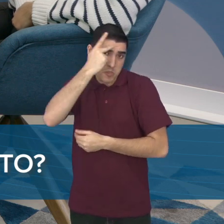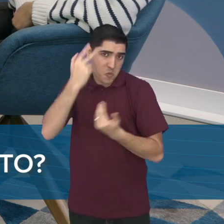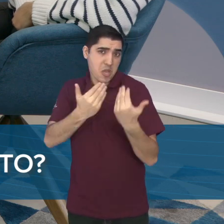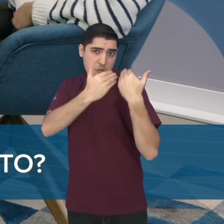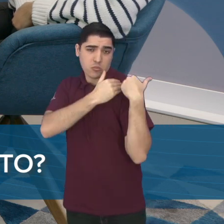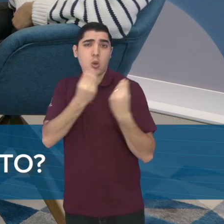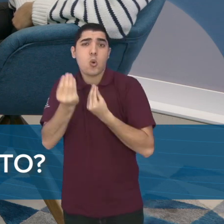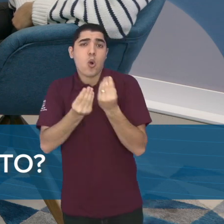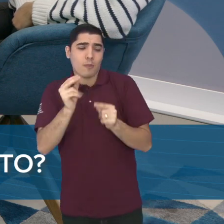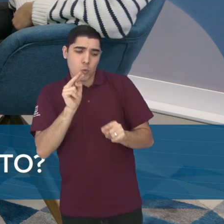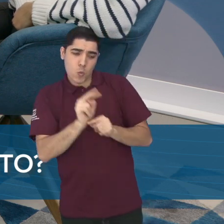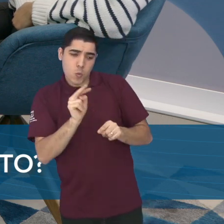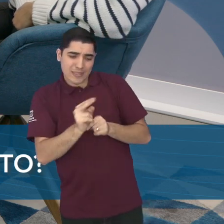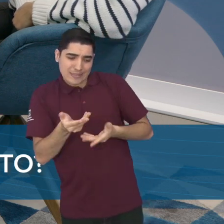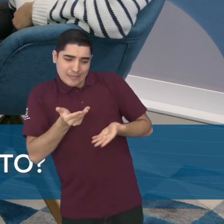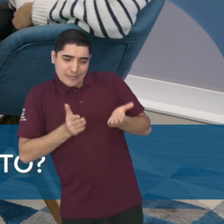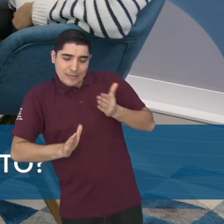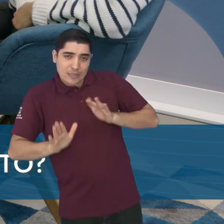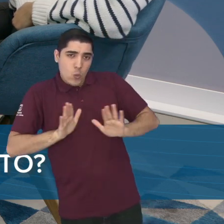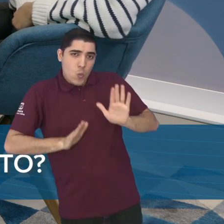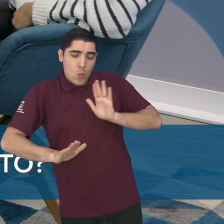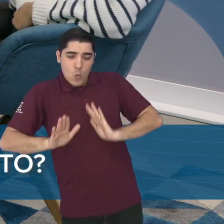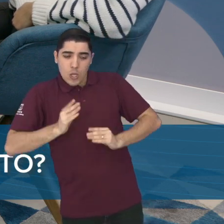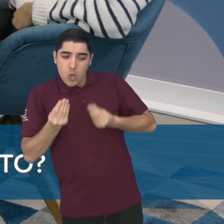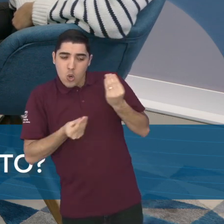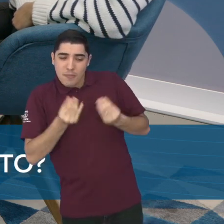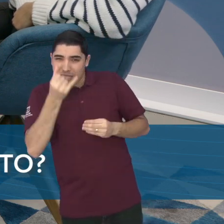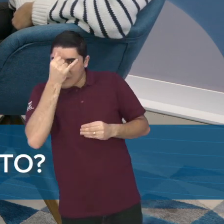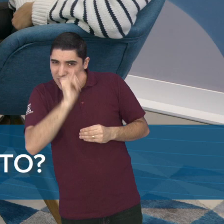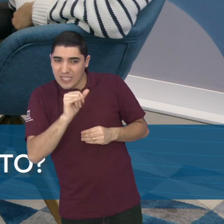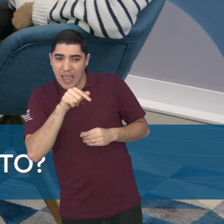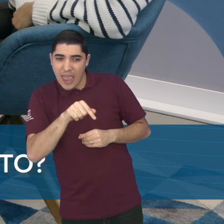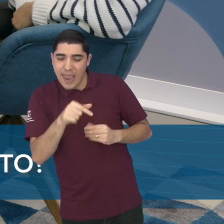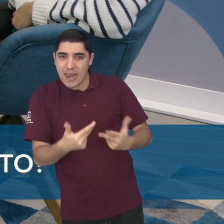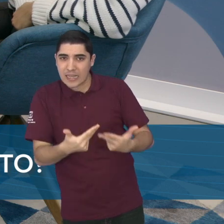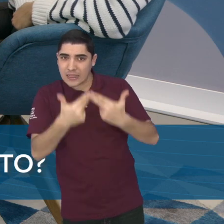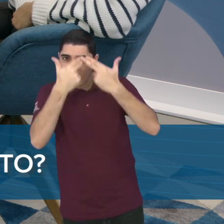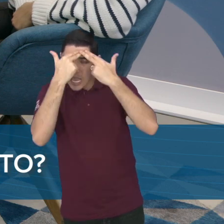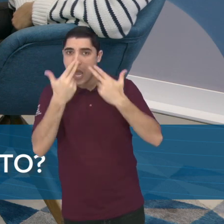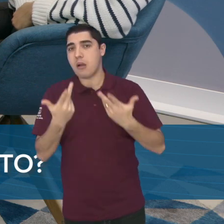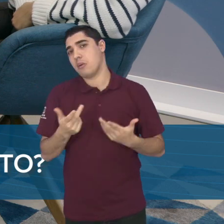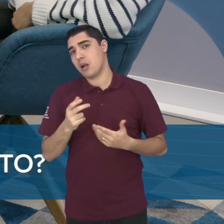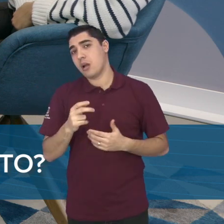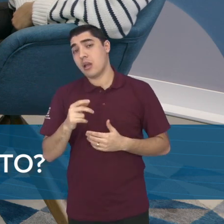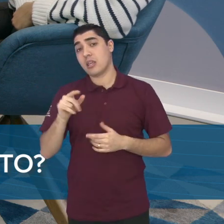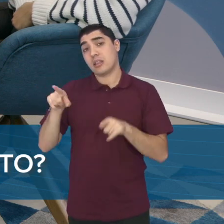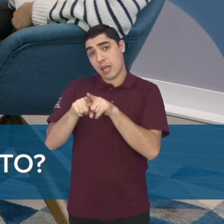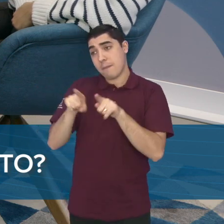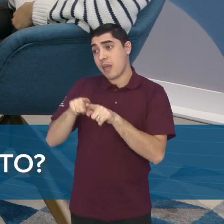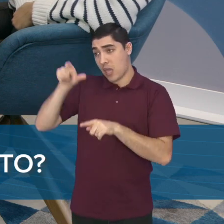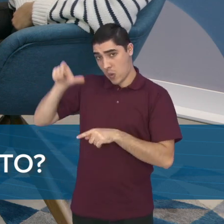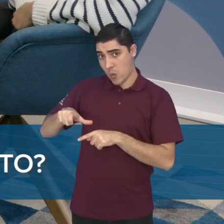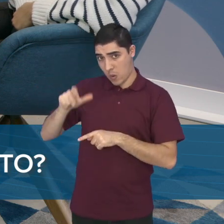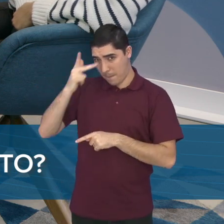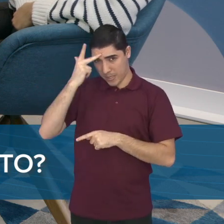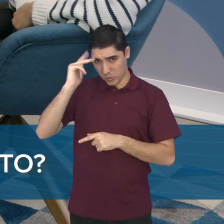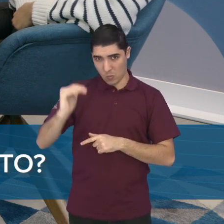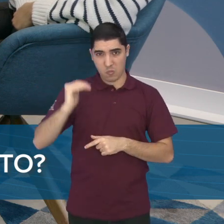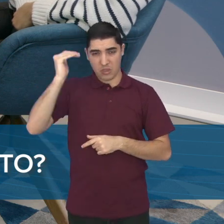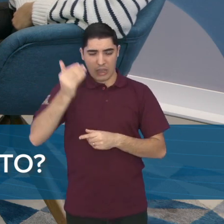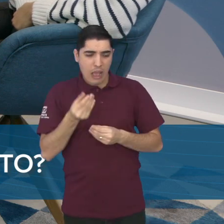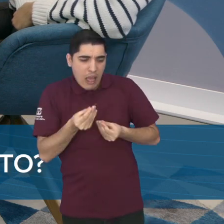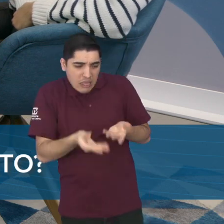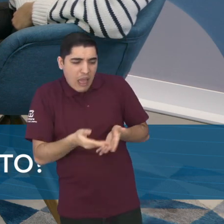como ter esse cuidado desde essa primeira infância para que o adulto ele não, né, romantize tanto,